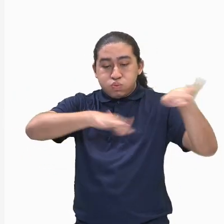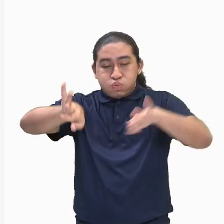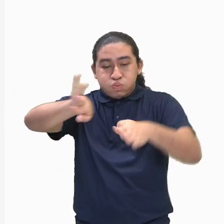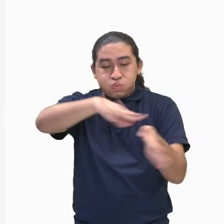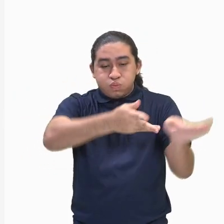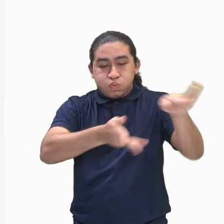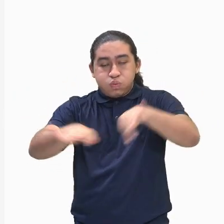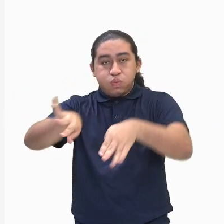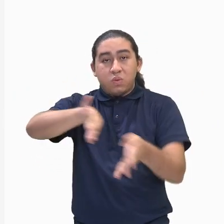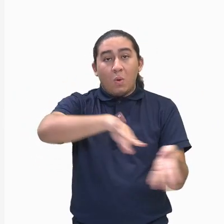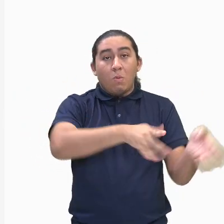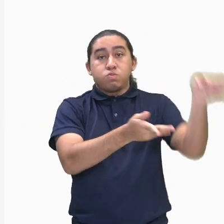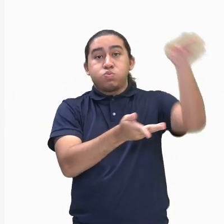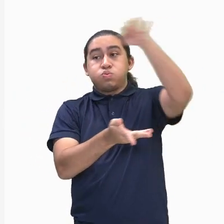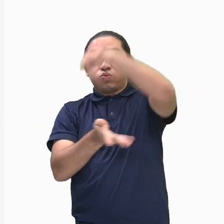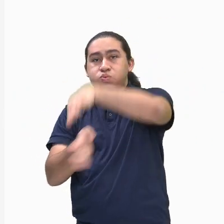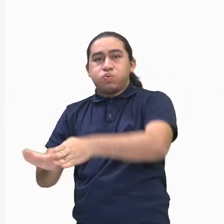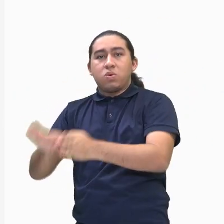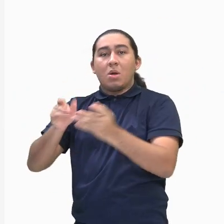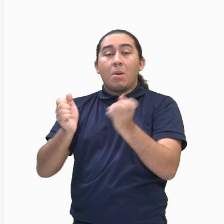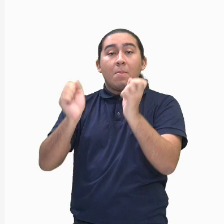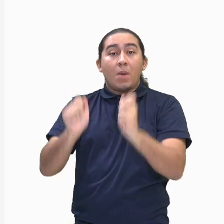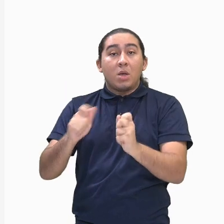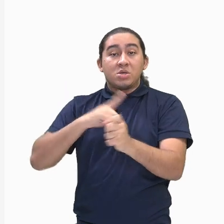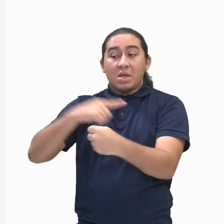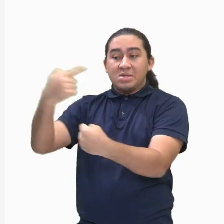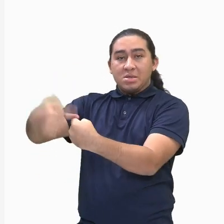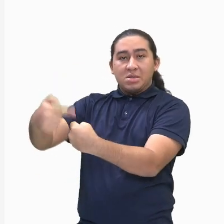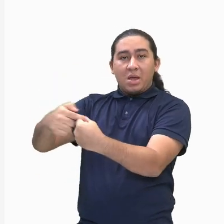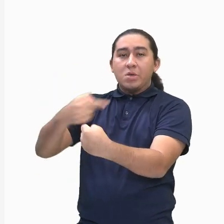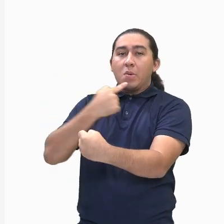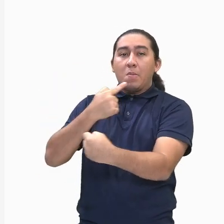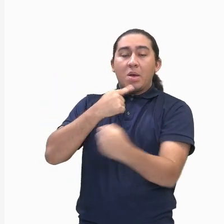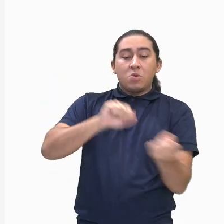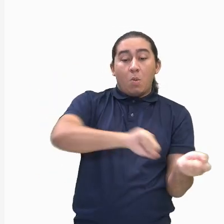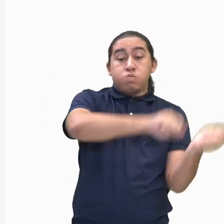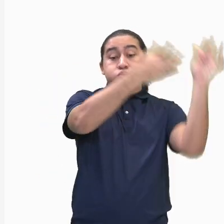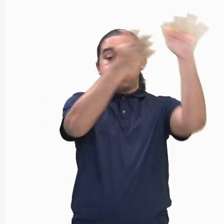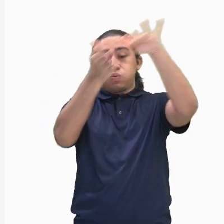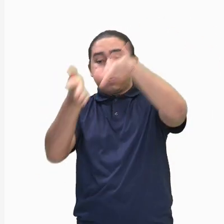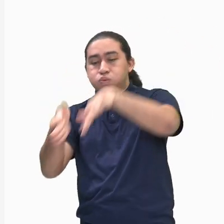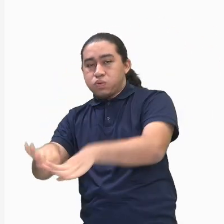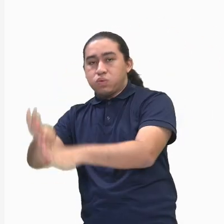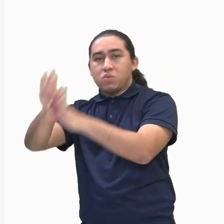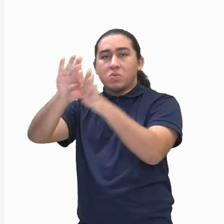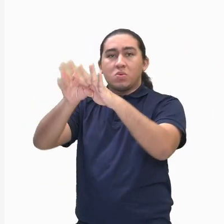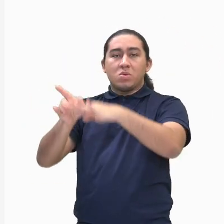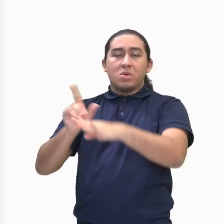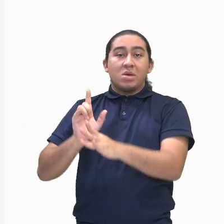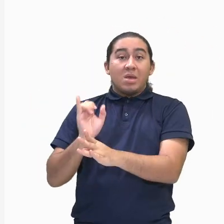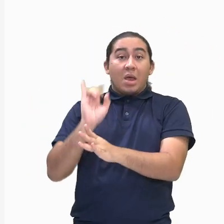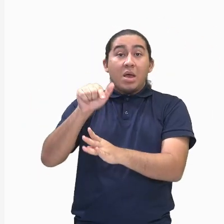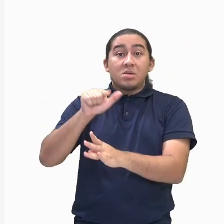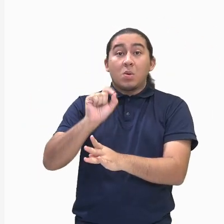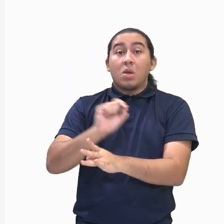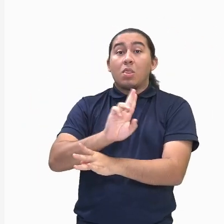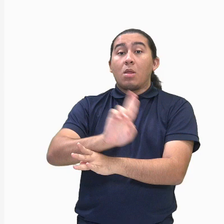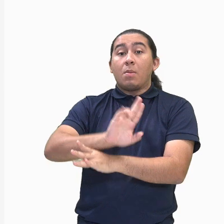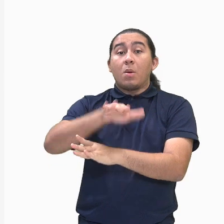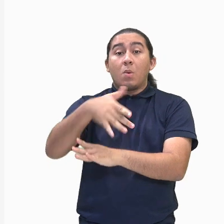que é a onda mais alta e ela pode invadir as cidades próximas. As ondas geradas por maremotos são